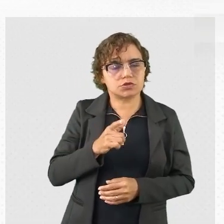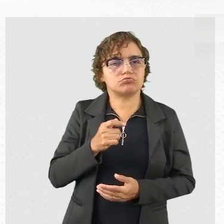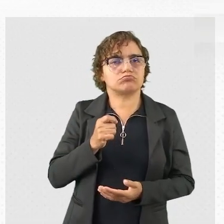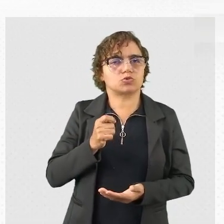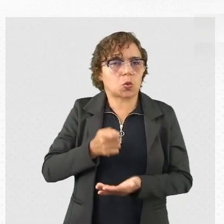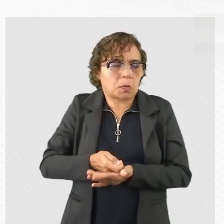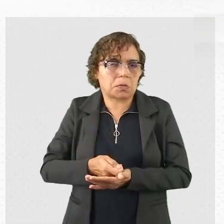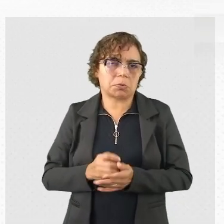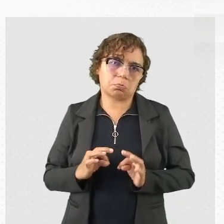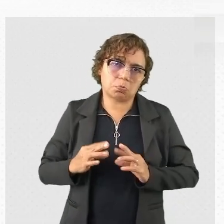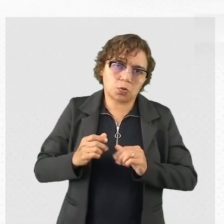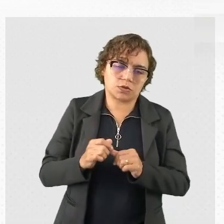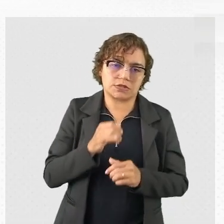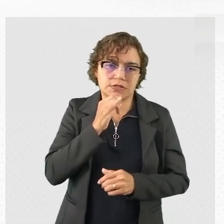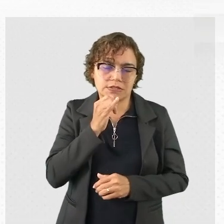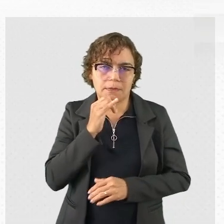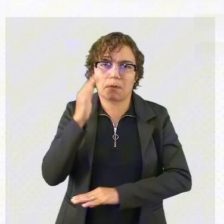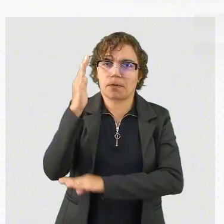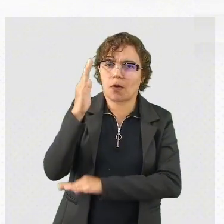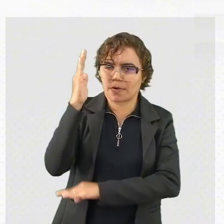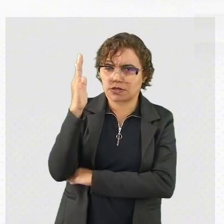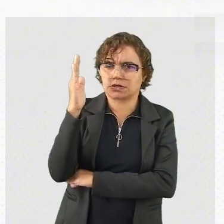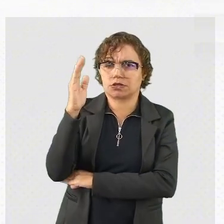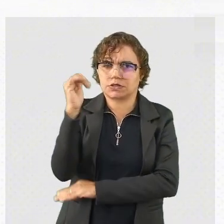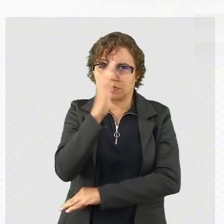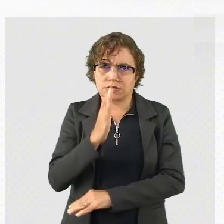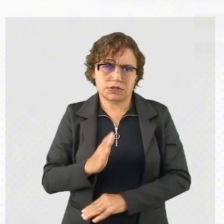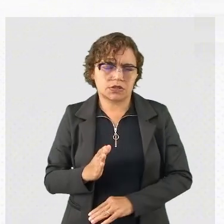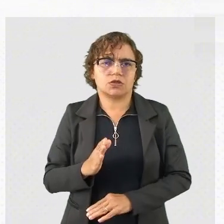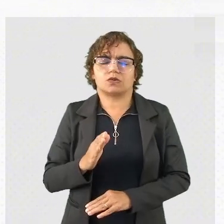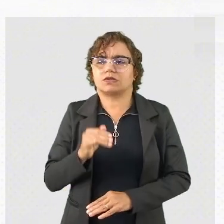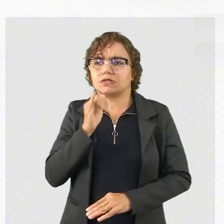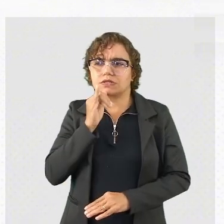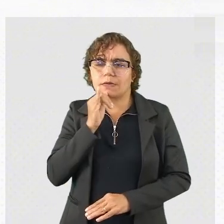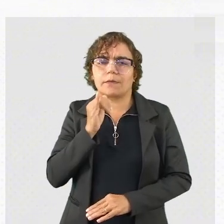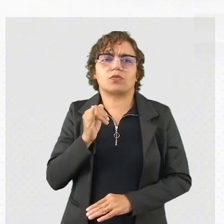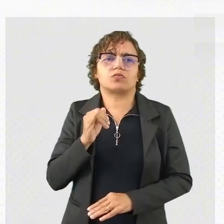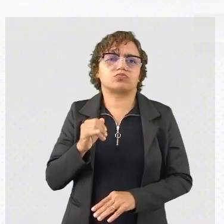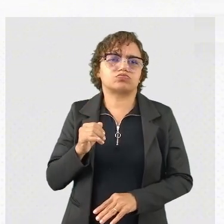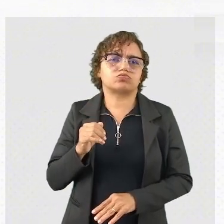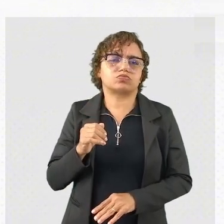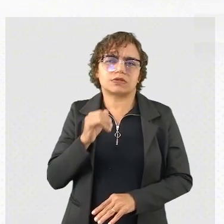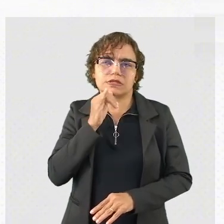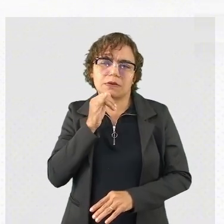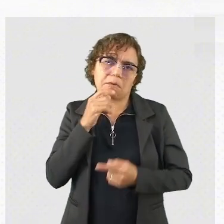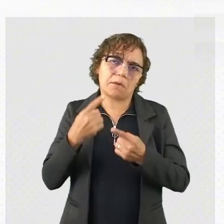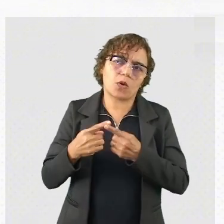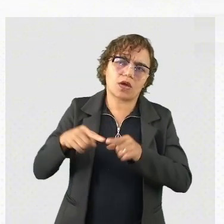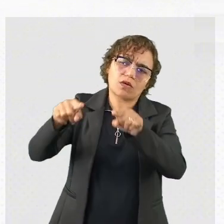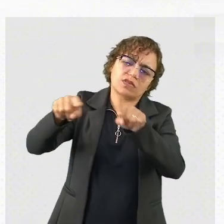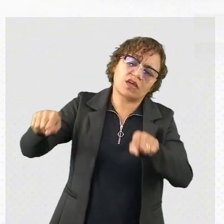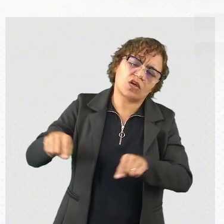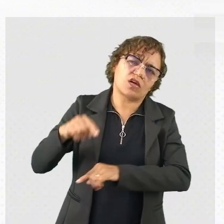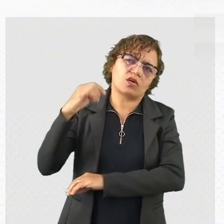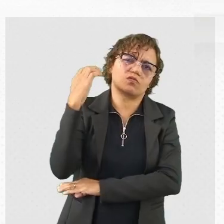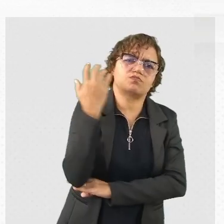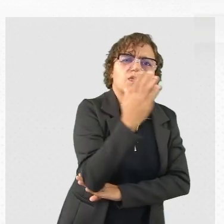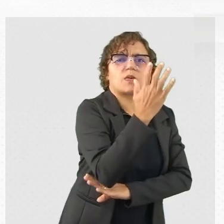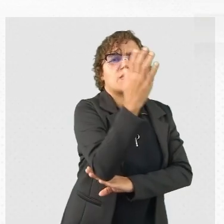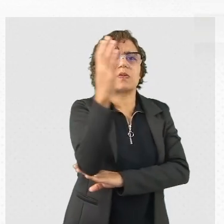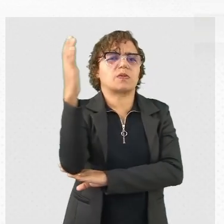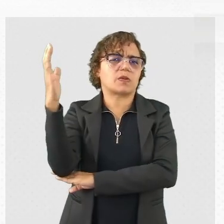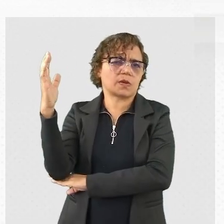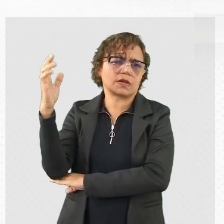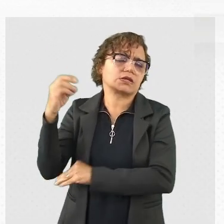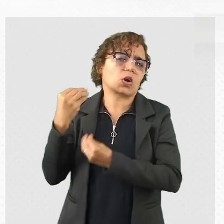para o Brasil, muitas coisas que saíam daqui do Brasil, que não passavam pelo controle português, porque o território era vasto, você tinha um território muito recortado, então